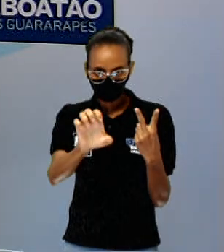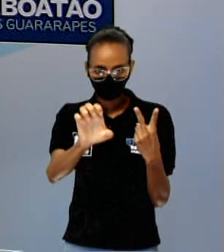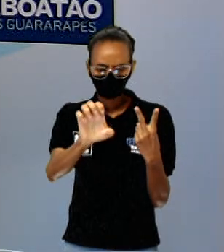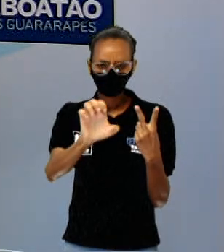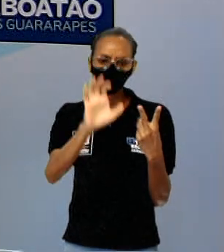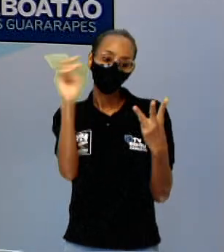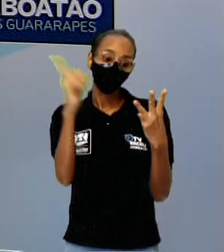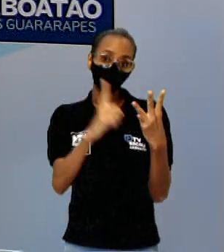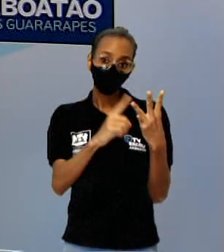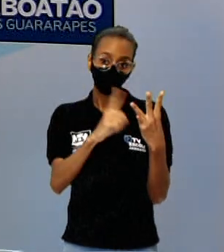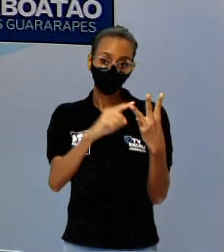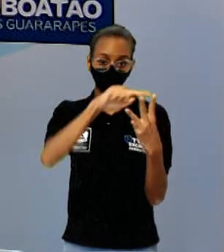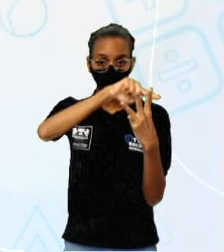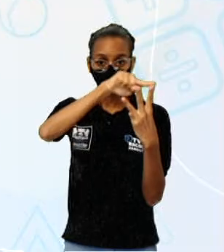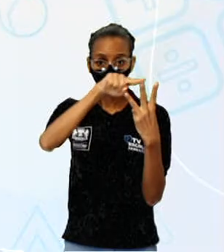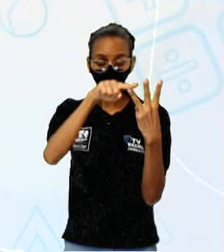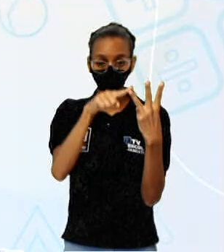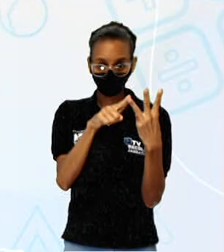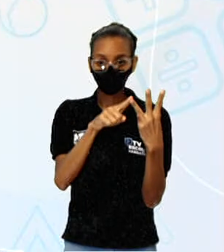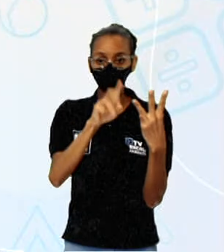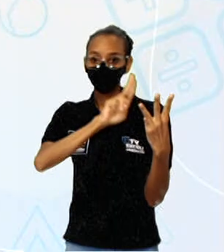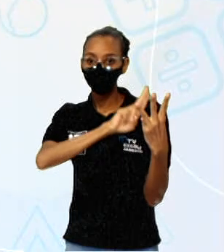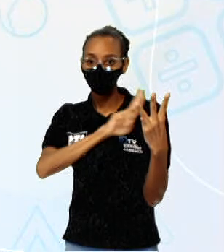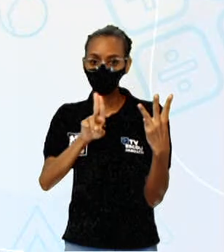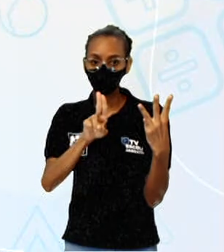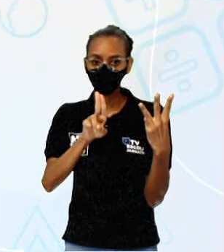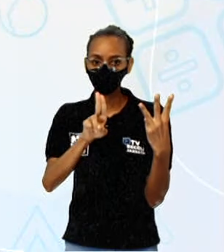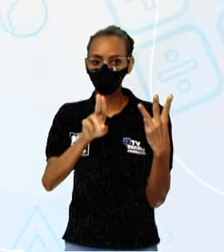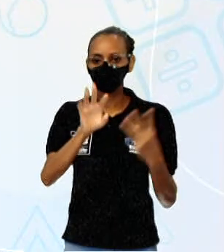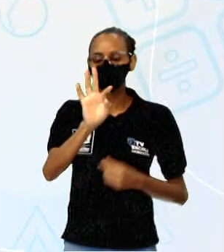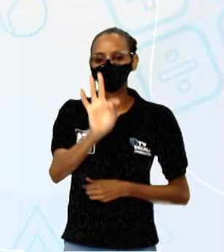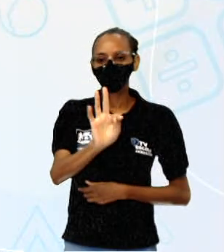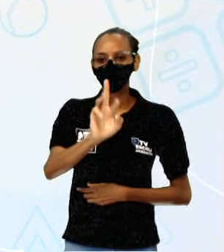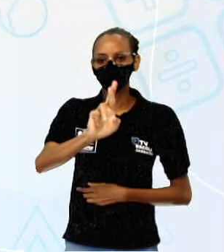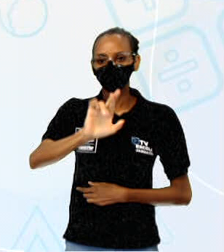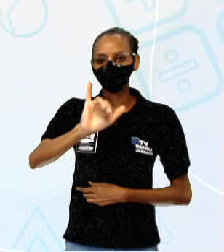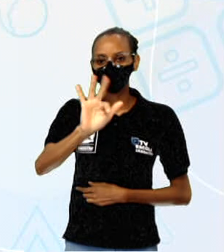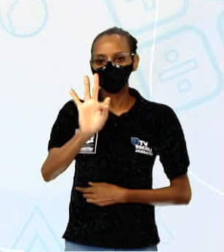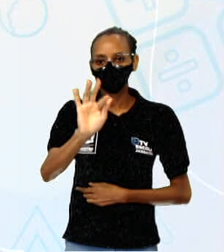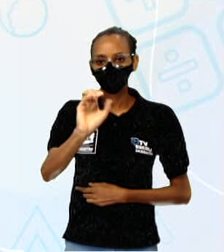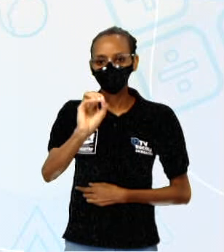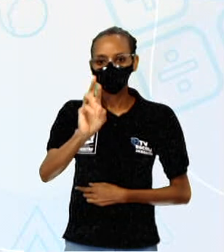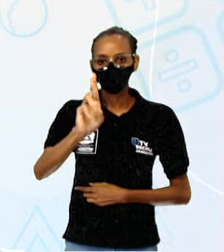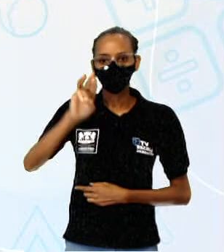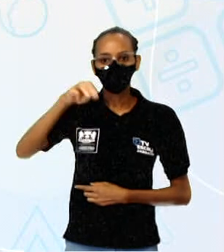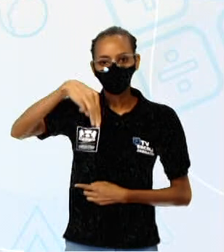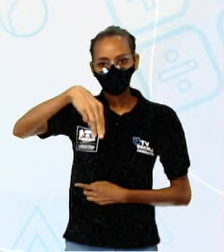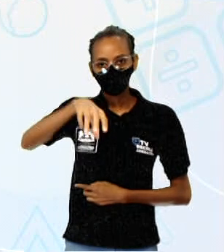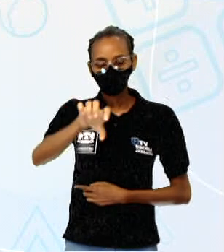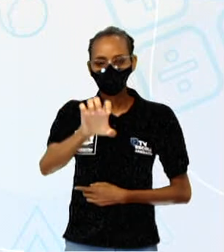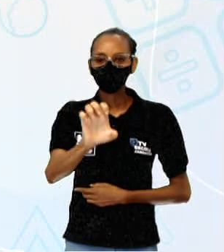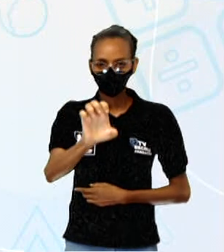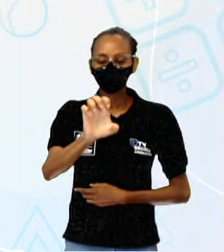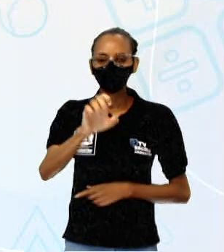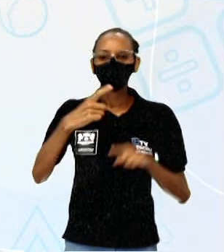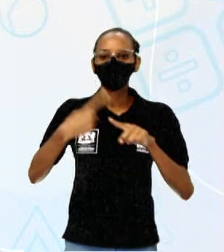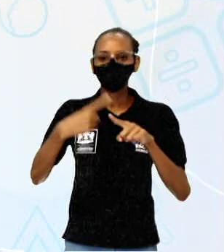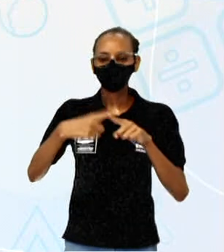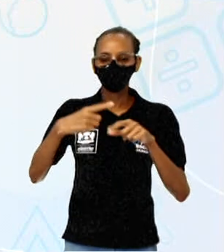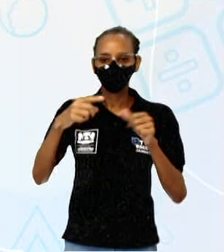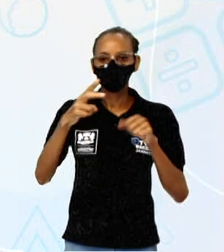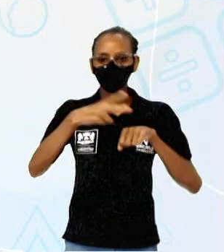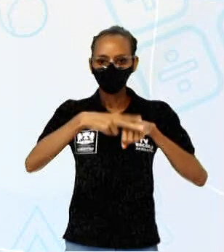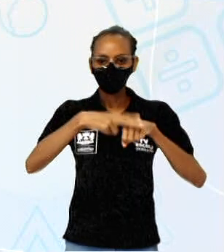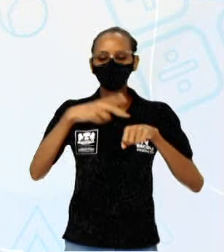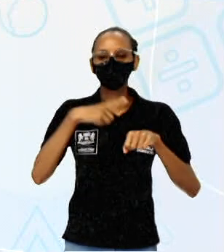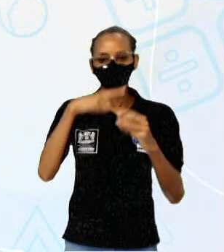para o particípio passado, a gente vai chamar de treeform, ou seja, triforme, certo? É um verbo que ele tem